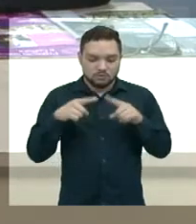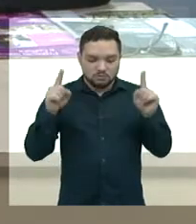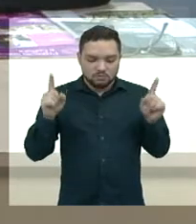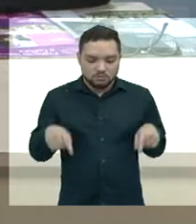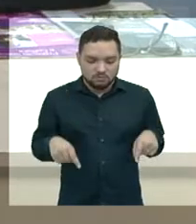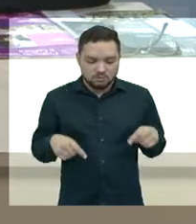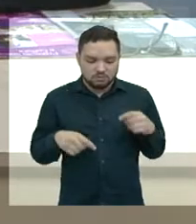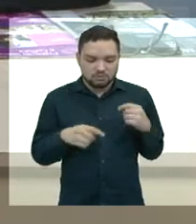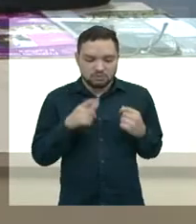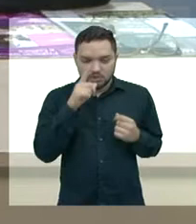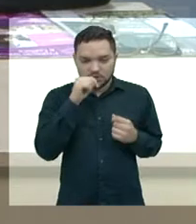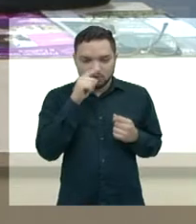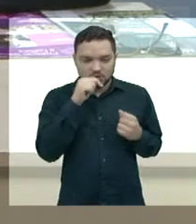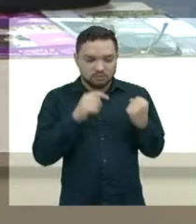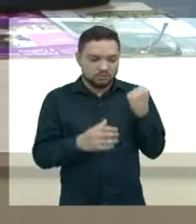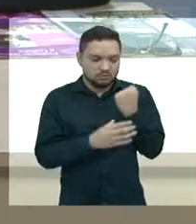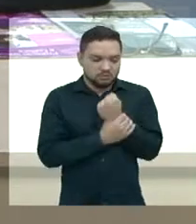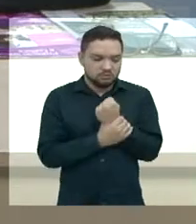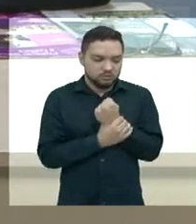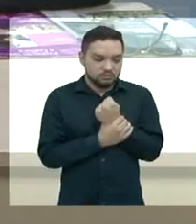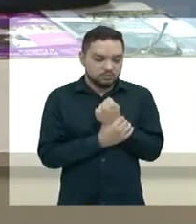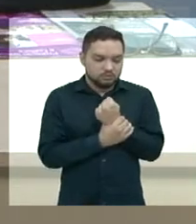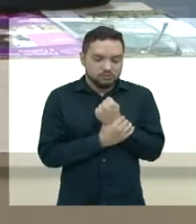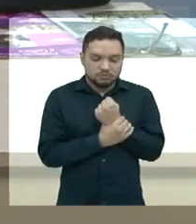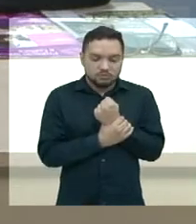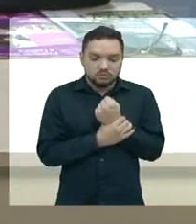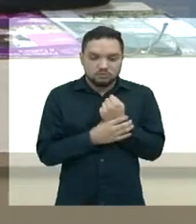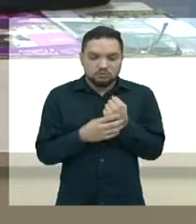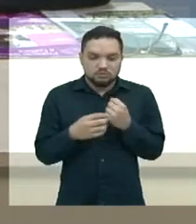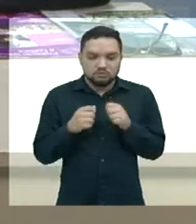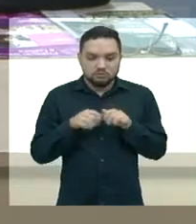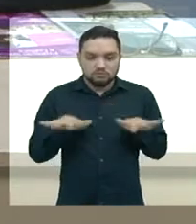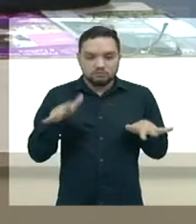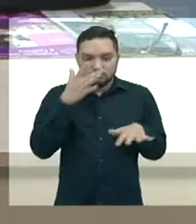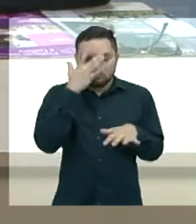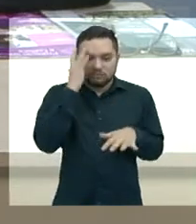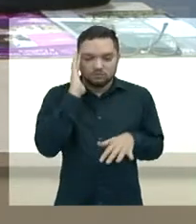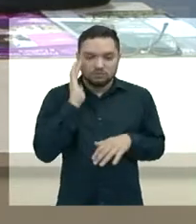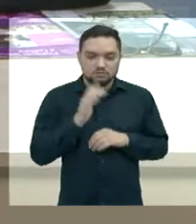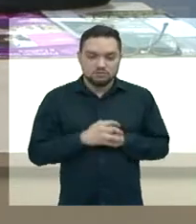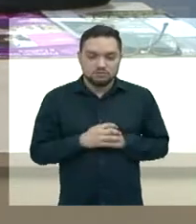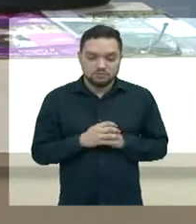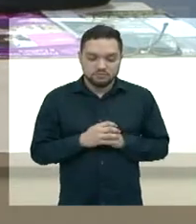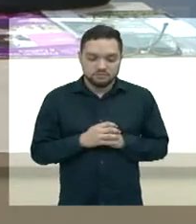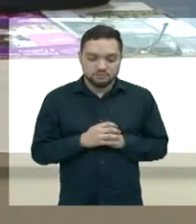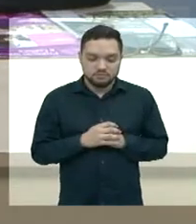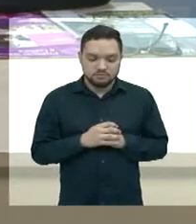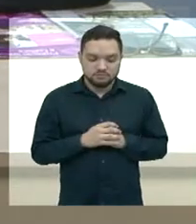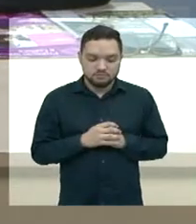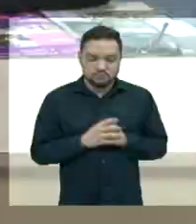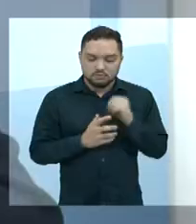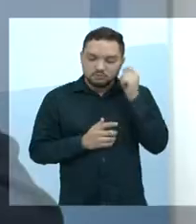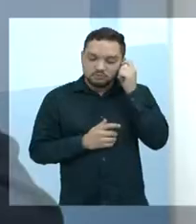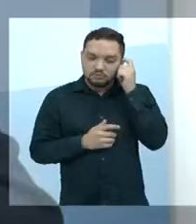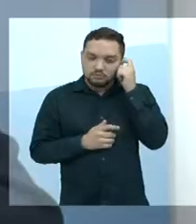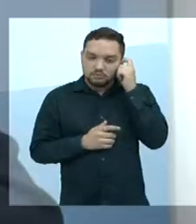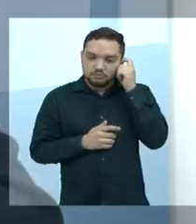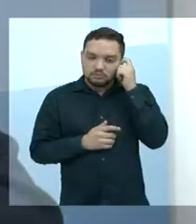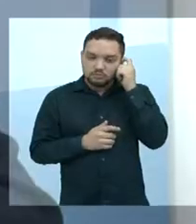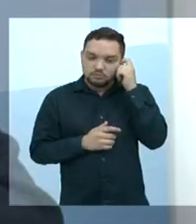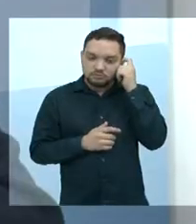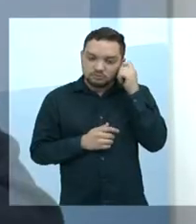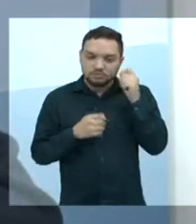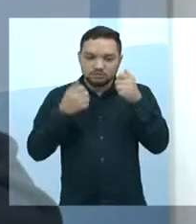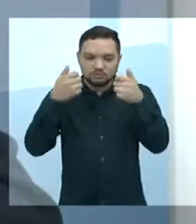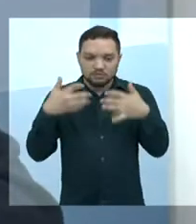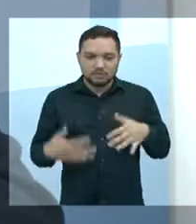hídricos que esteja garantindo o abastecimento de água no interior e na capital, né? Você fala no Canal do